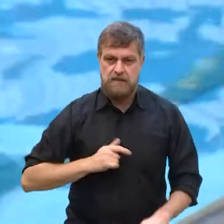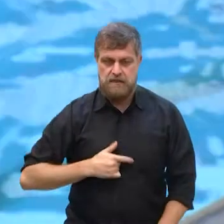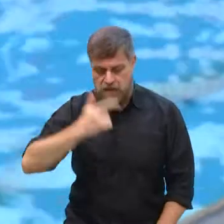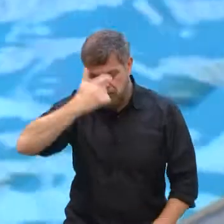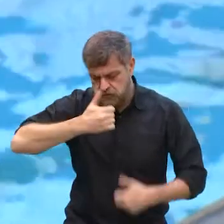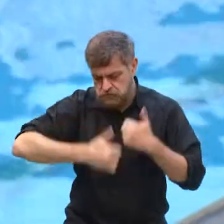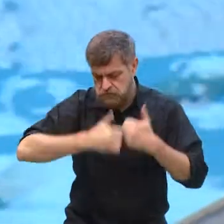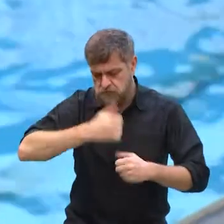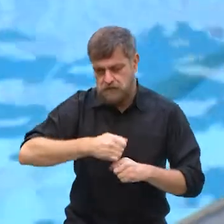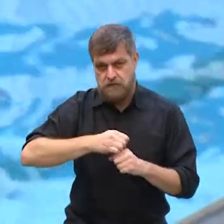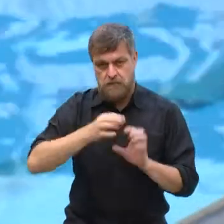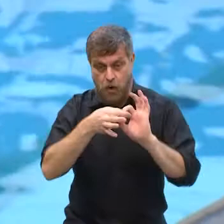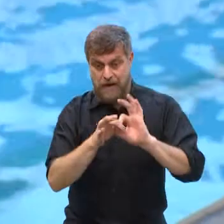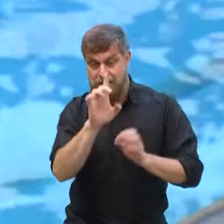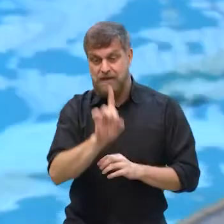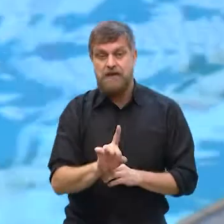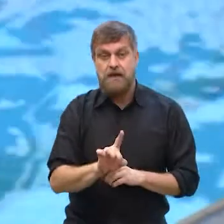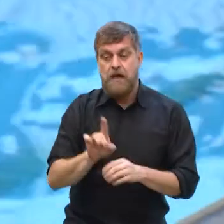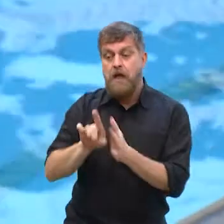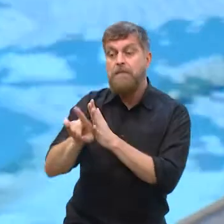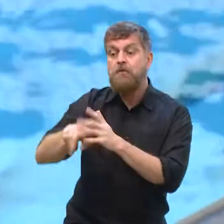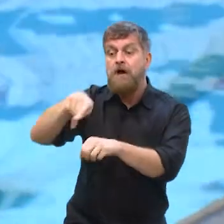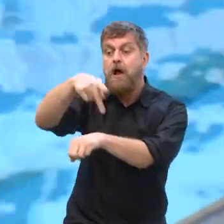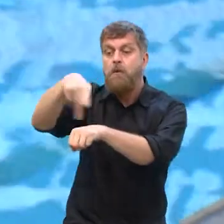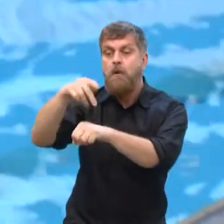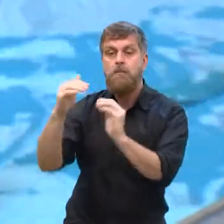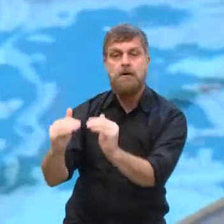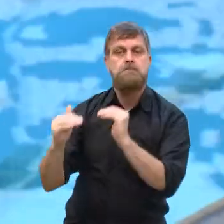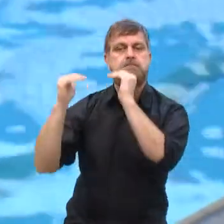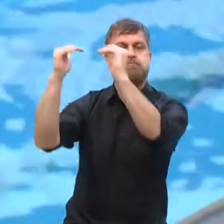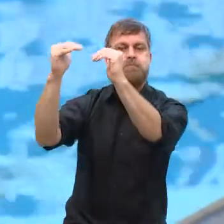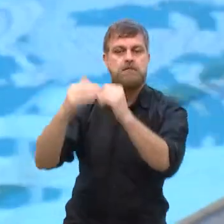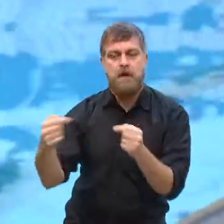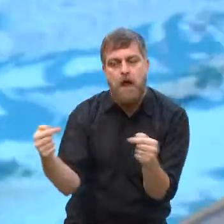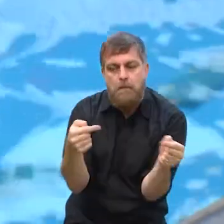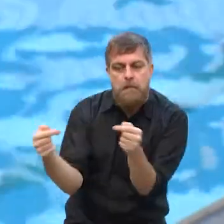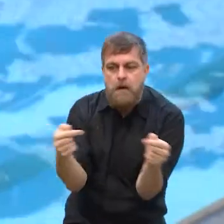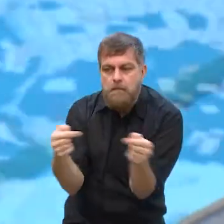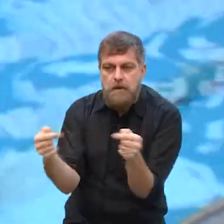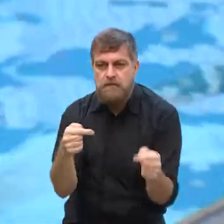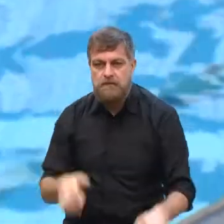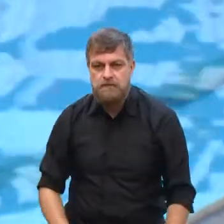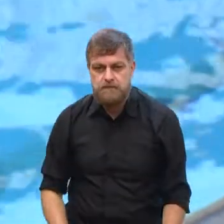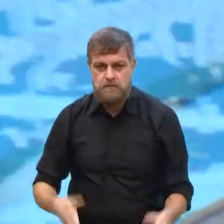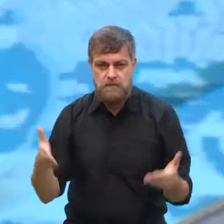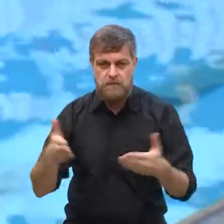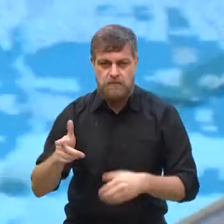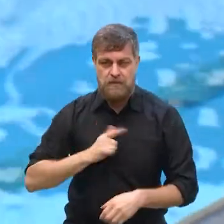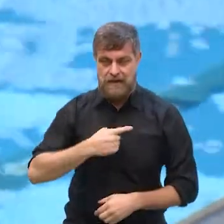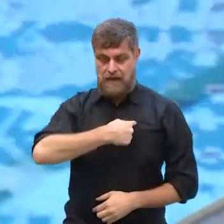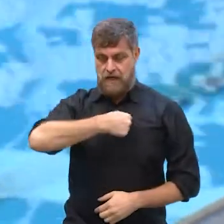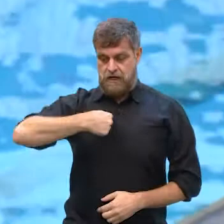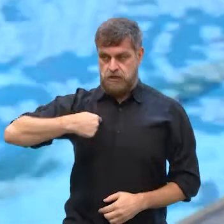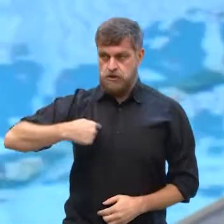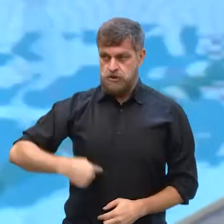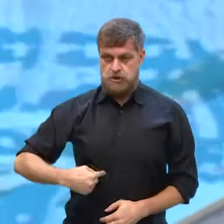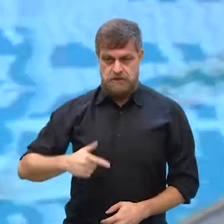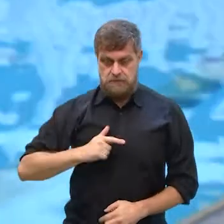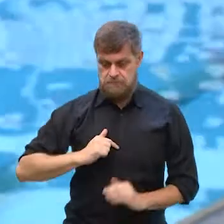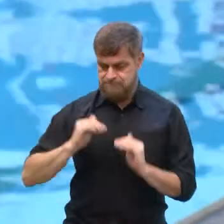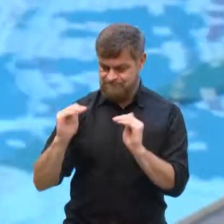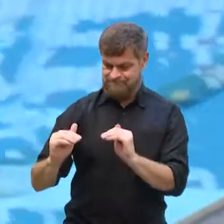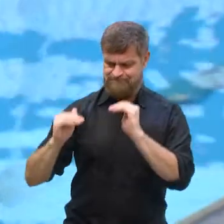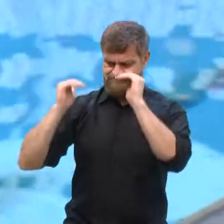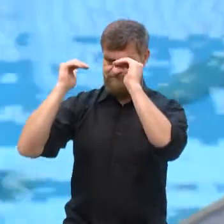de você. Quais outros países se destacam? Bom, hoje a grande potência é a China. A China ela se destaca